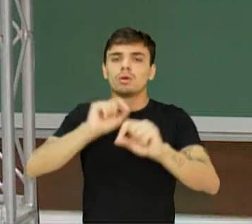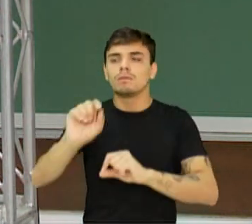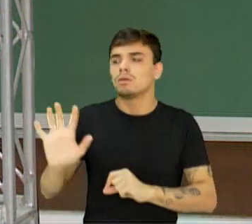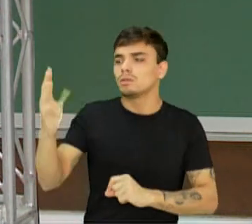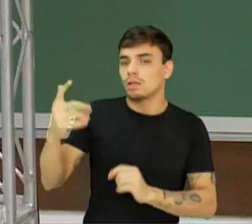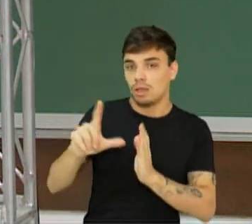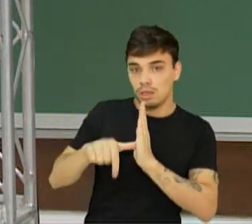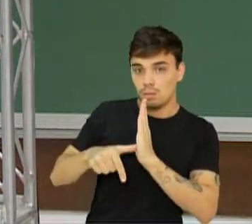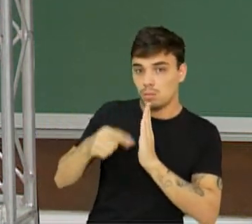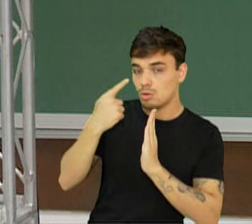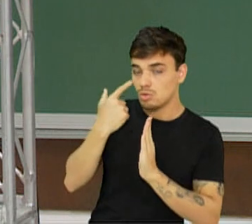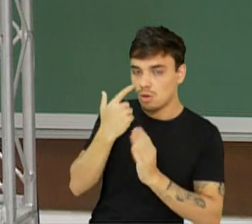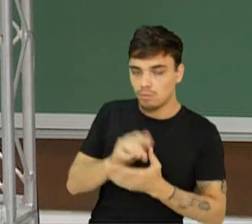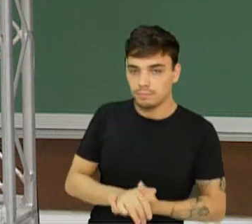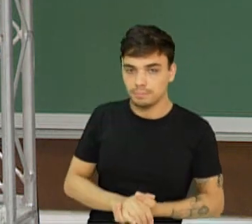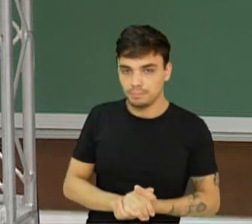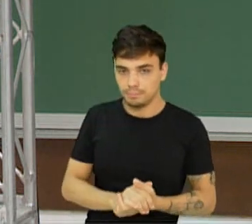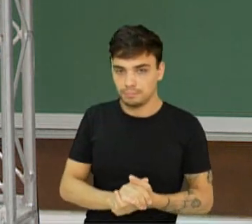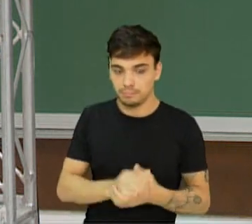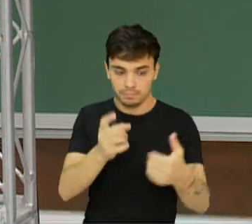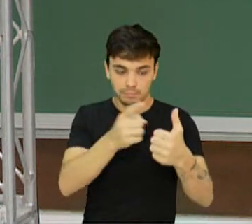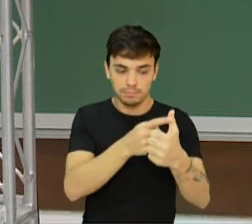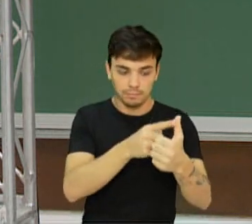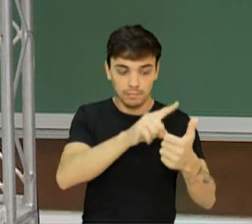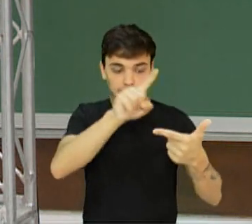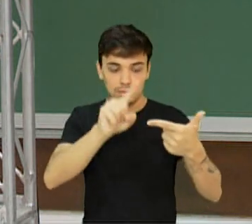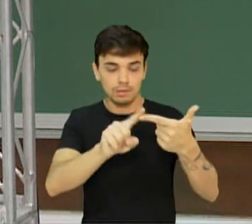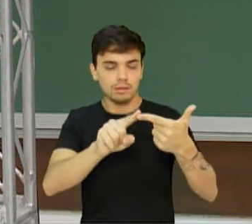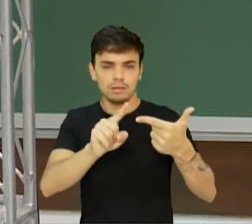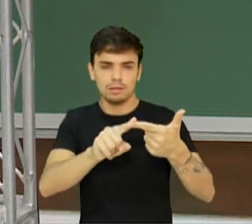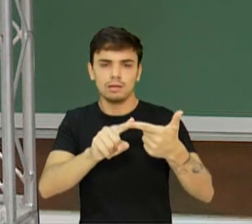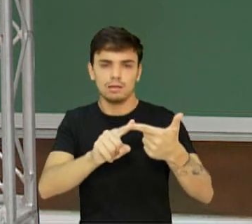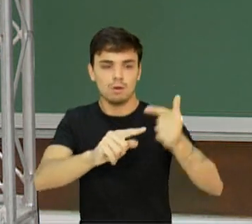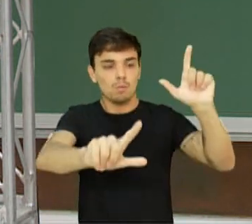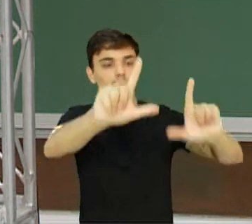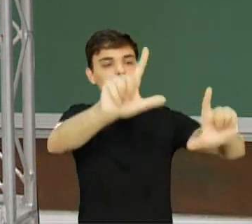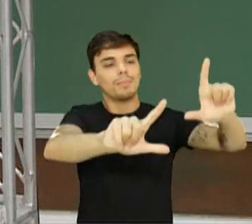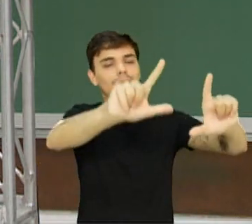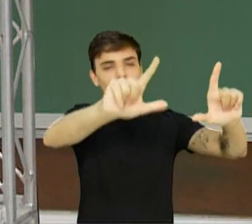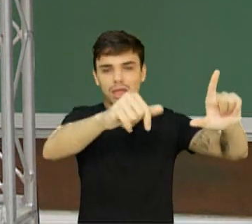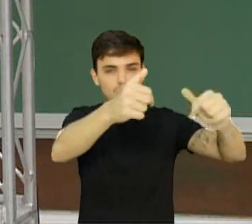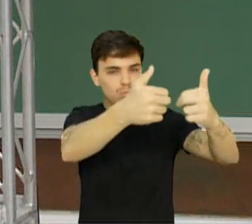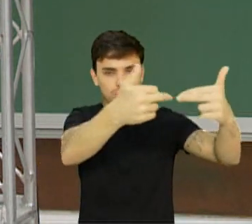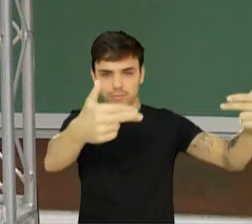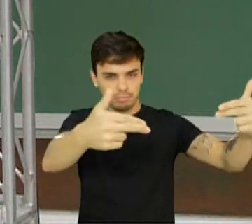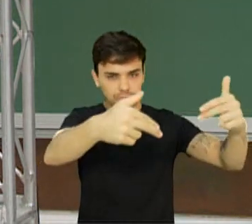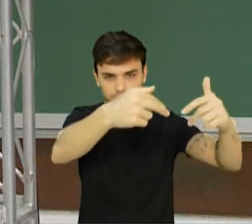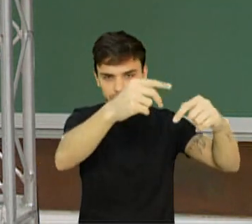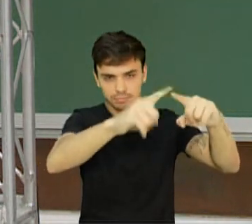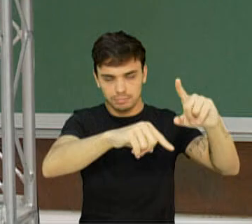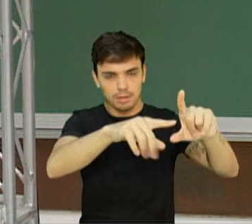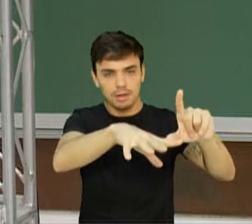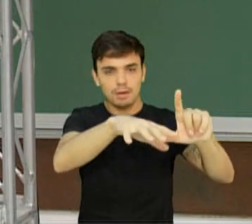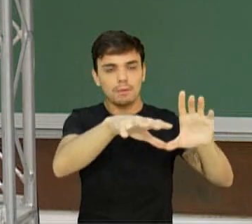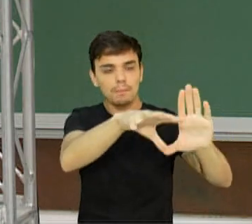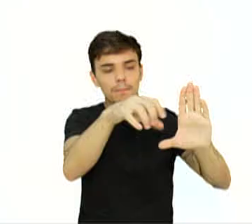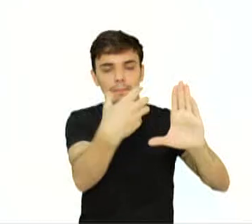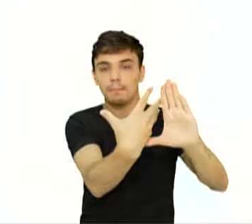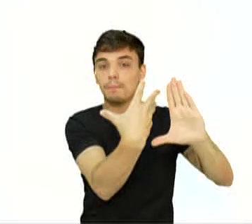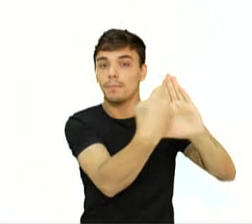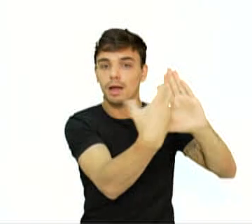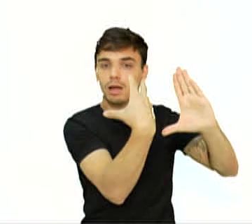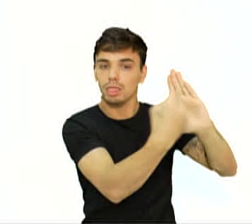depois? O aparelho receptor vai captar essa onda, ele tem um circuito chamado circuito de